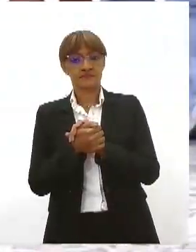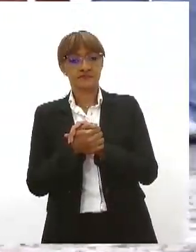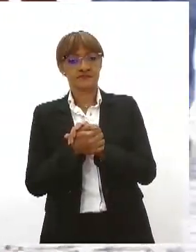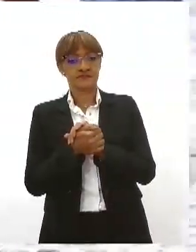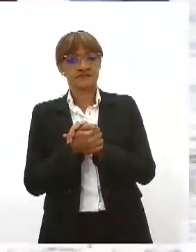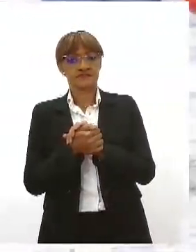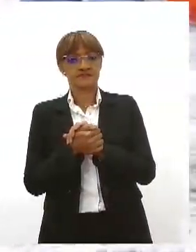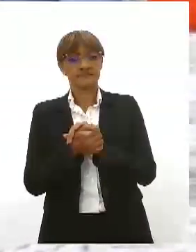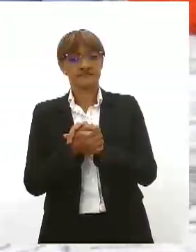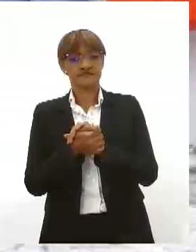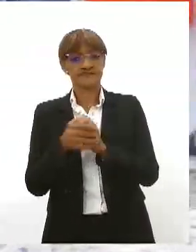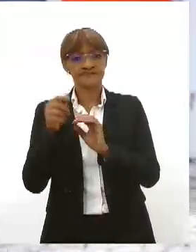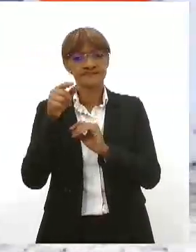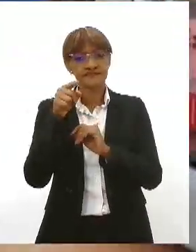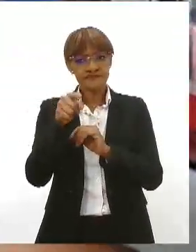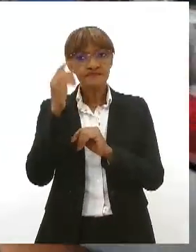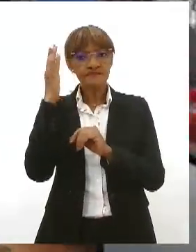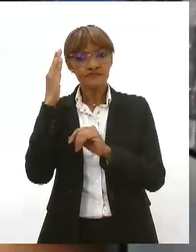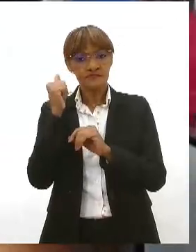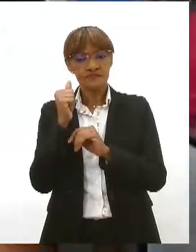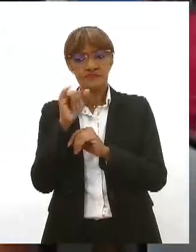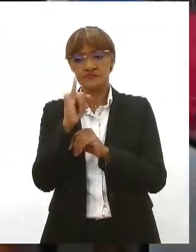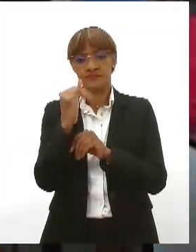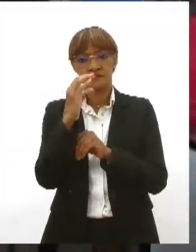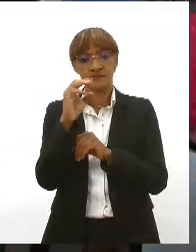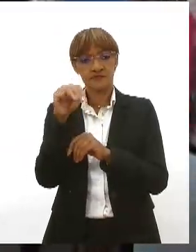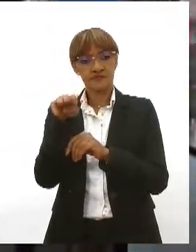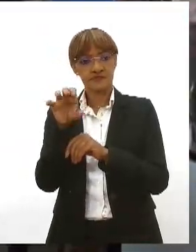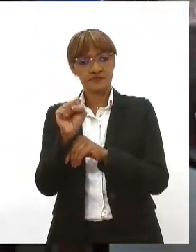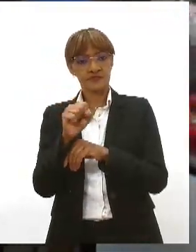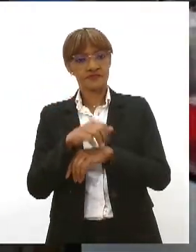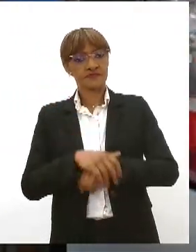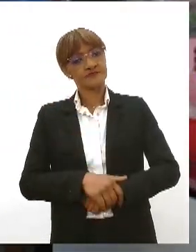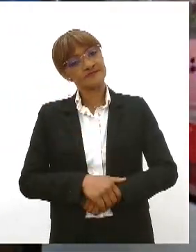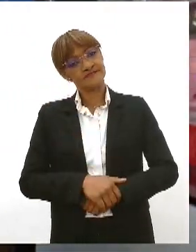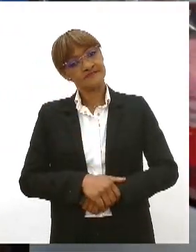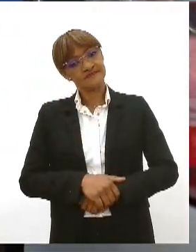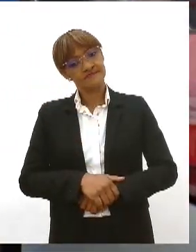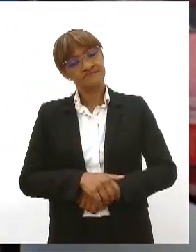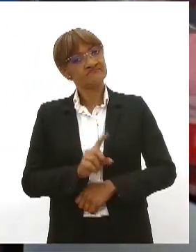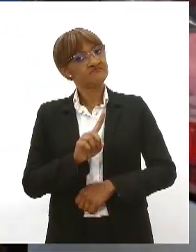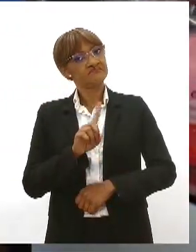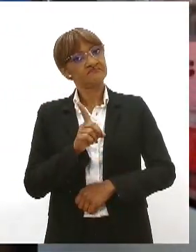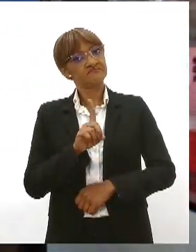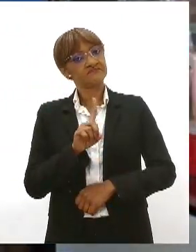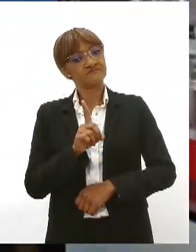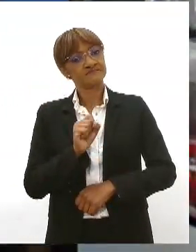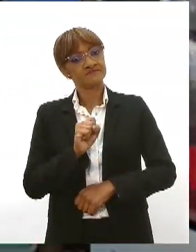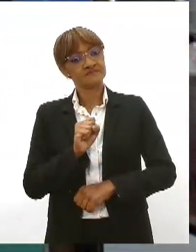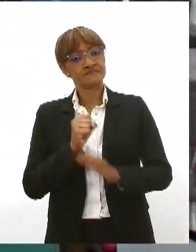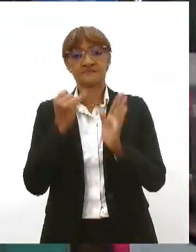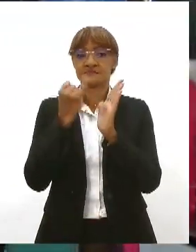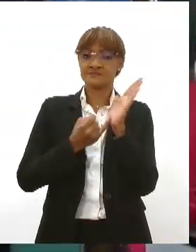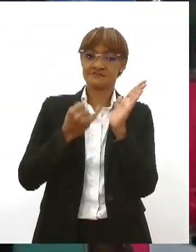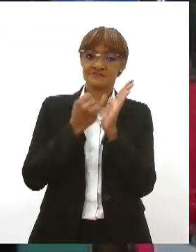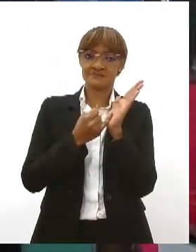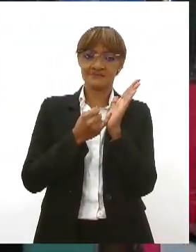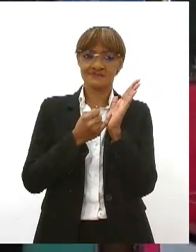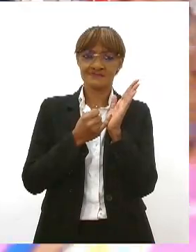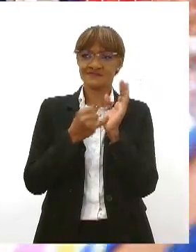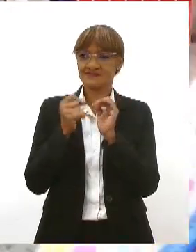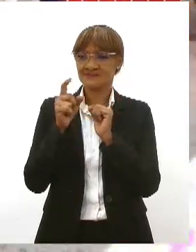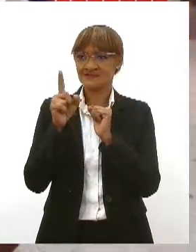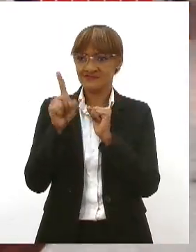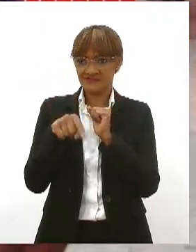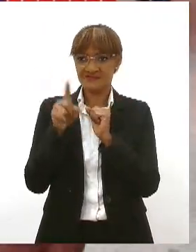Você sabe o que é ICMS? ICMS, não. Imposto, né? Imposto. É imposto, isso